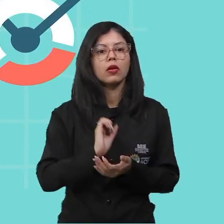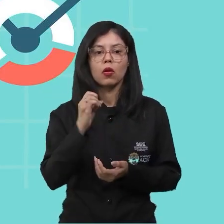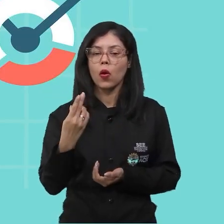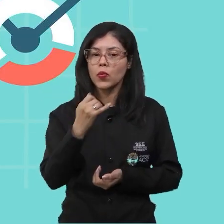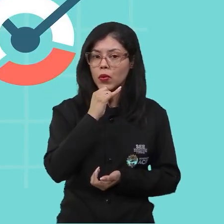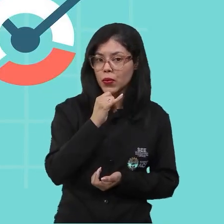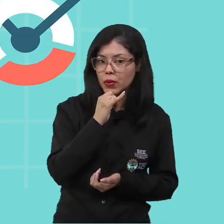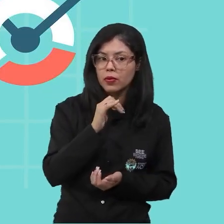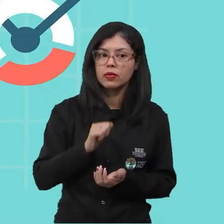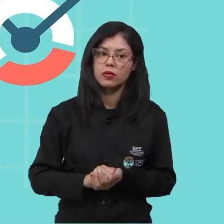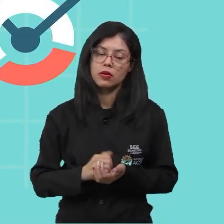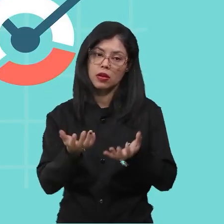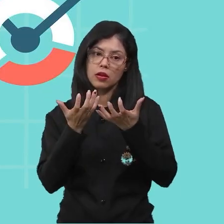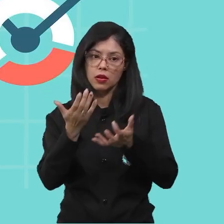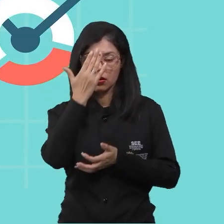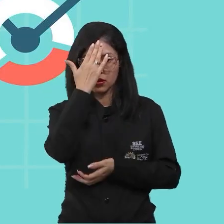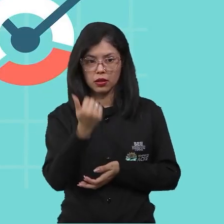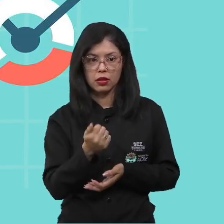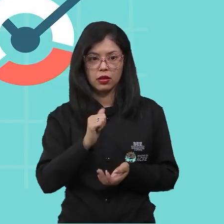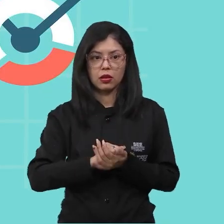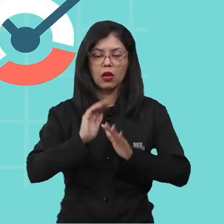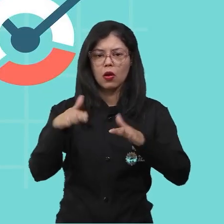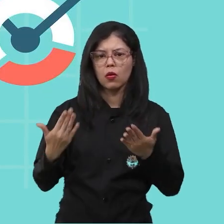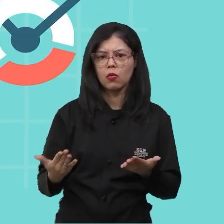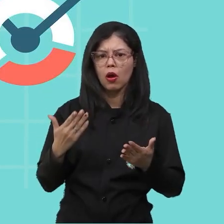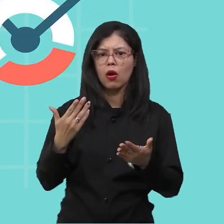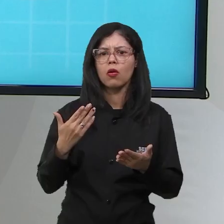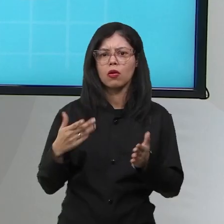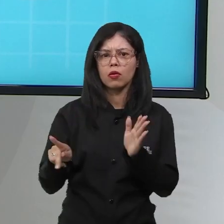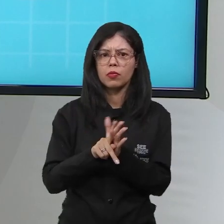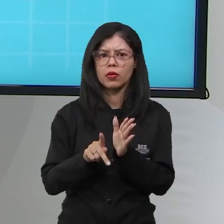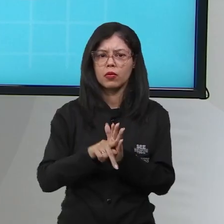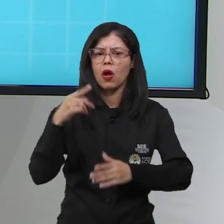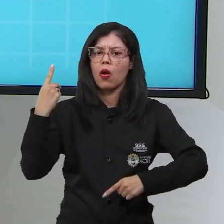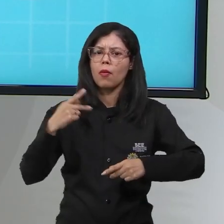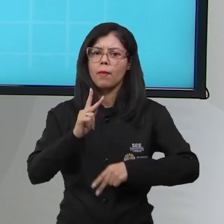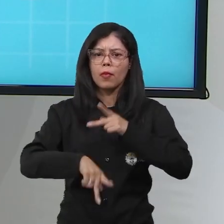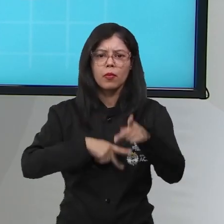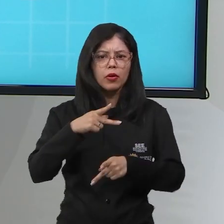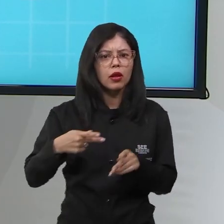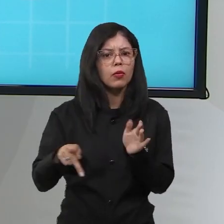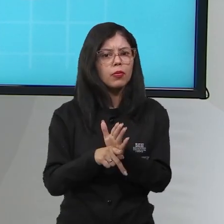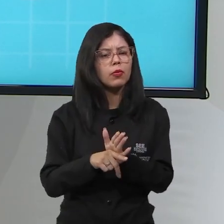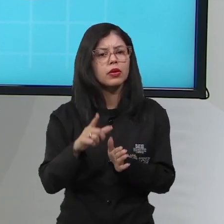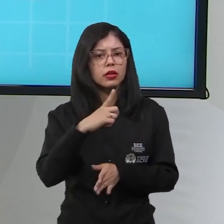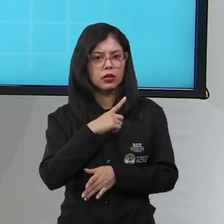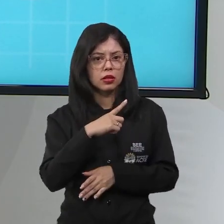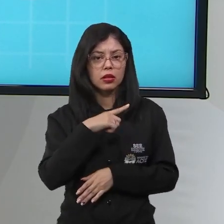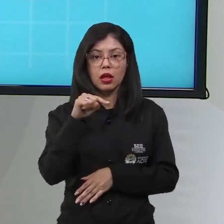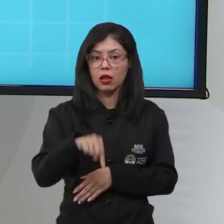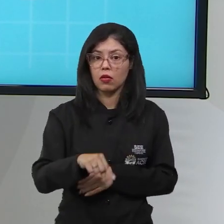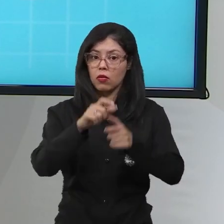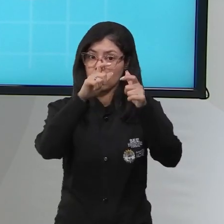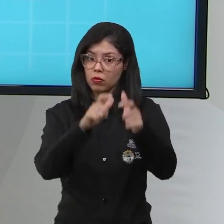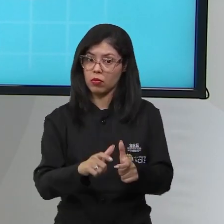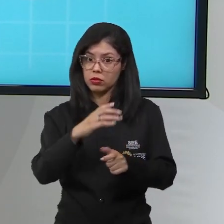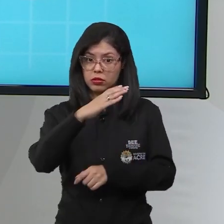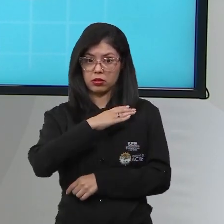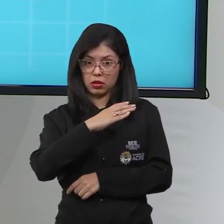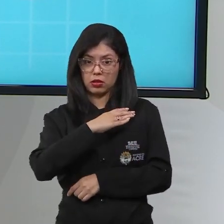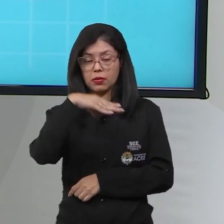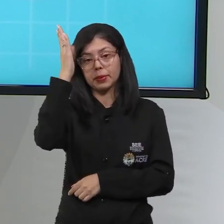por exemplo, eu quero saber qual é o contingente populacional existente em uma determinada